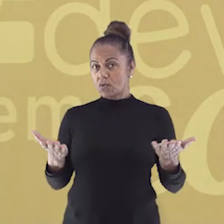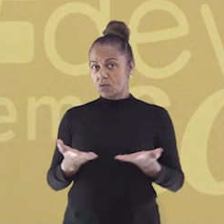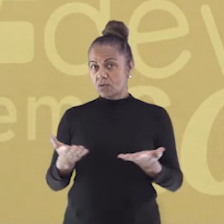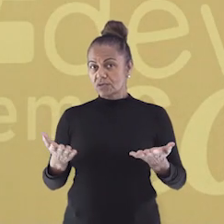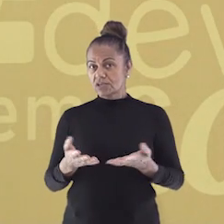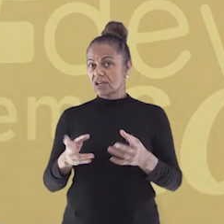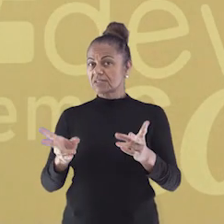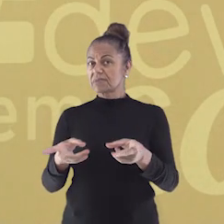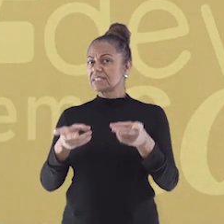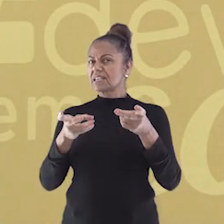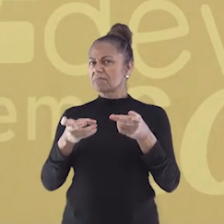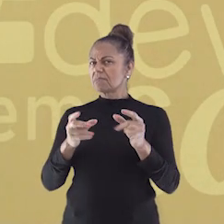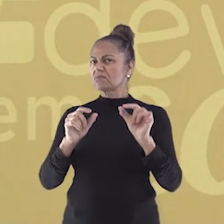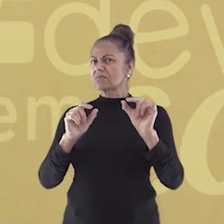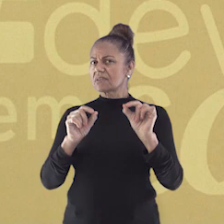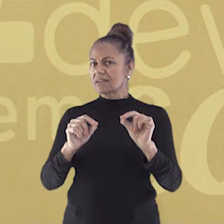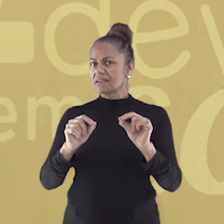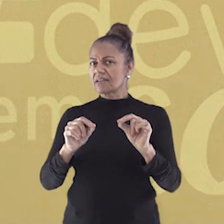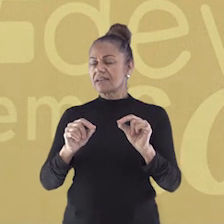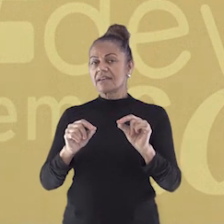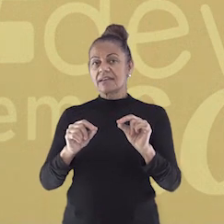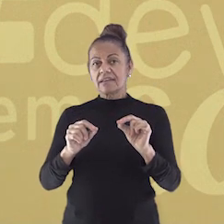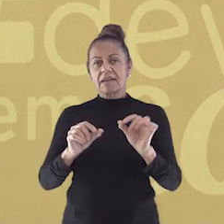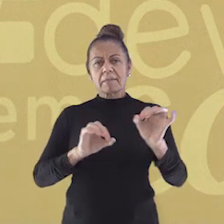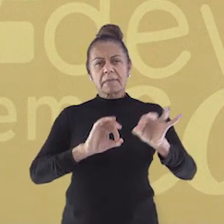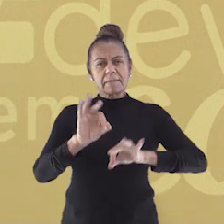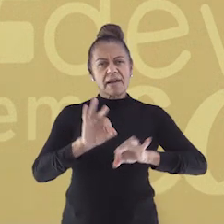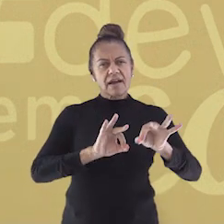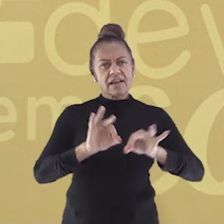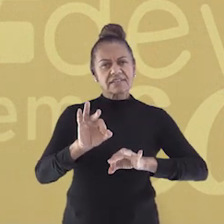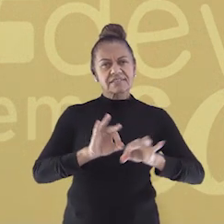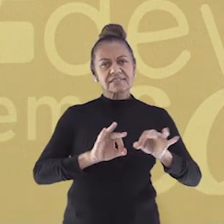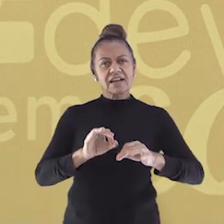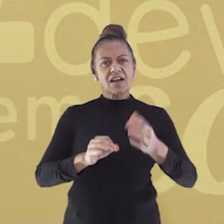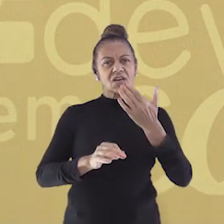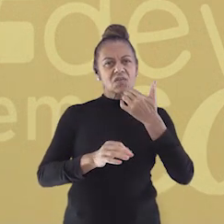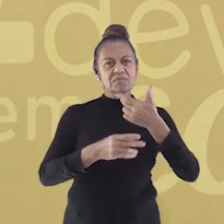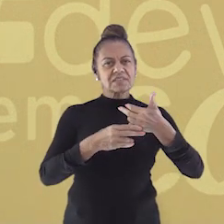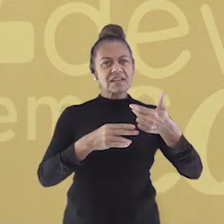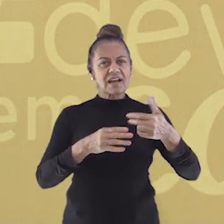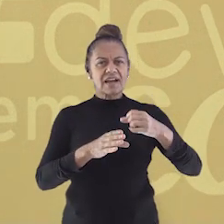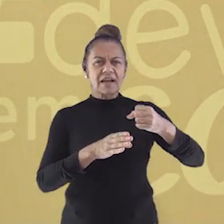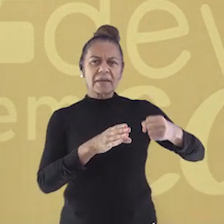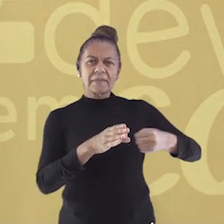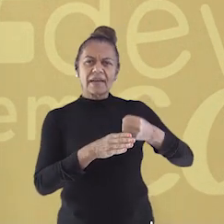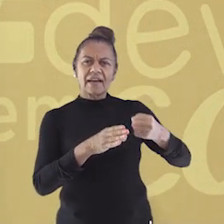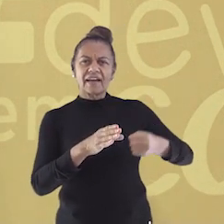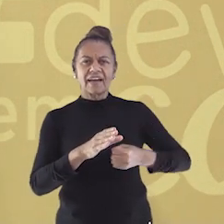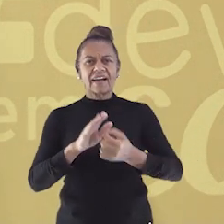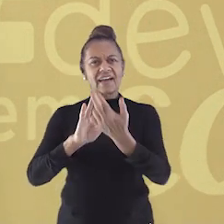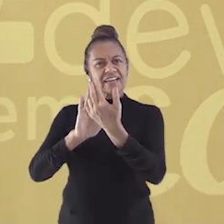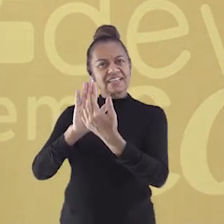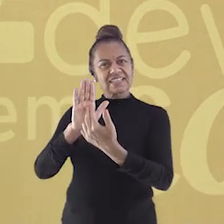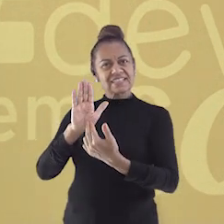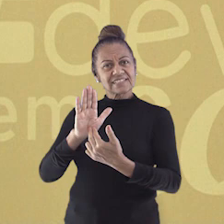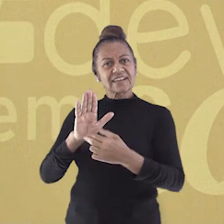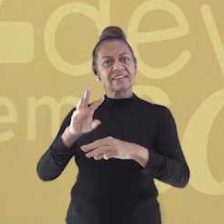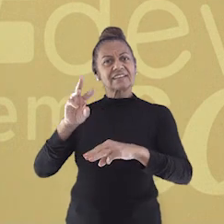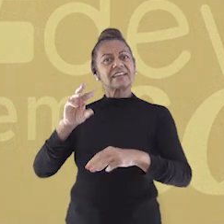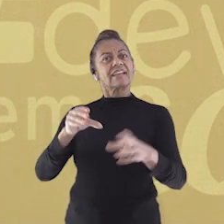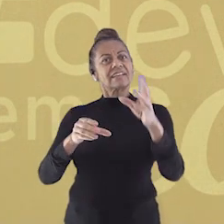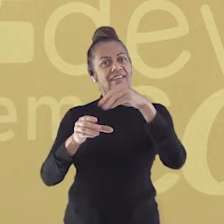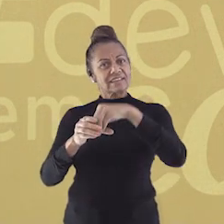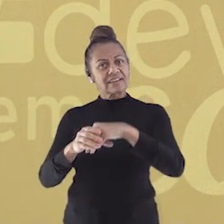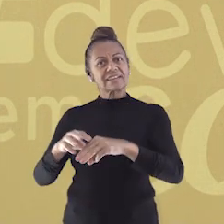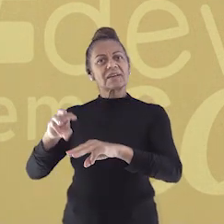Nós vimos que a matemática está presente também nas preparações de receitas culinárias. Para se preparar uma receita,